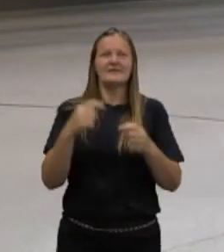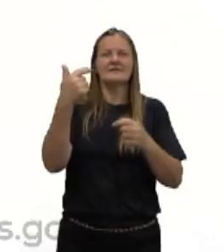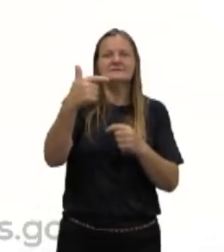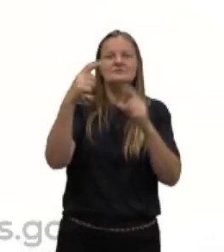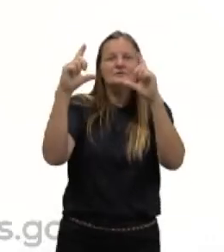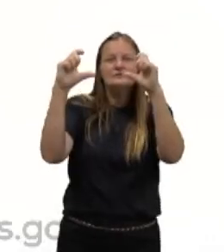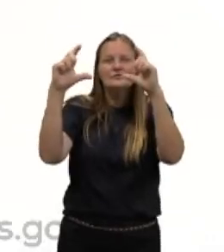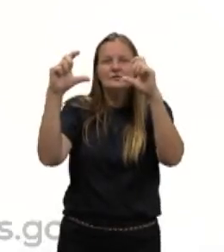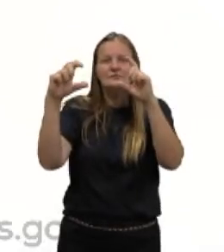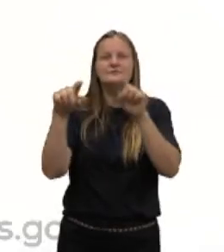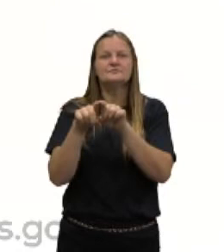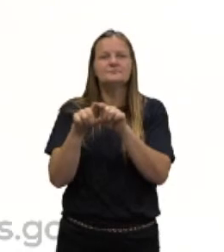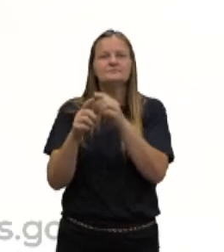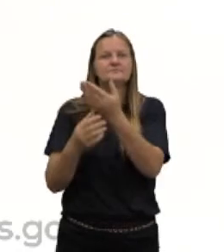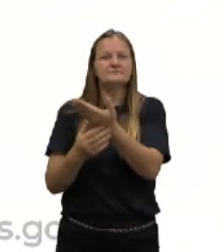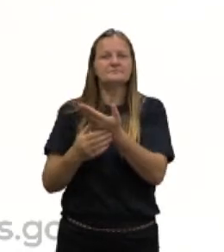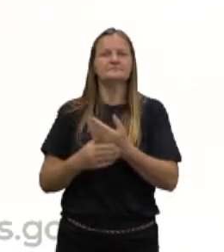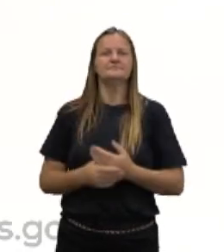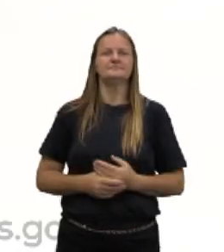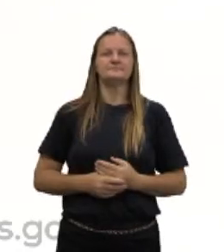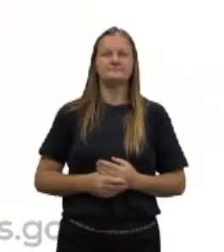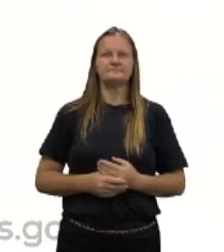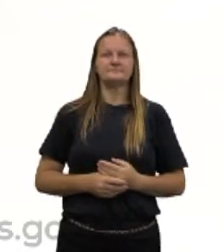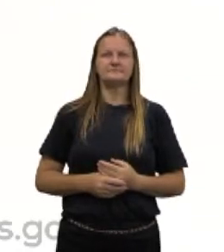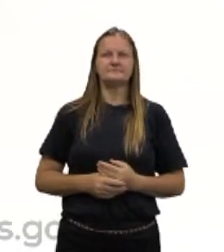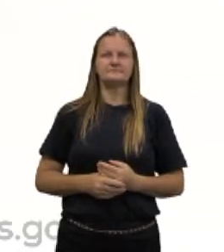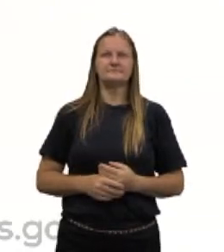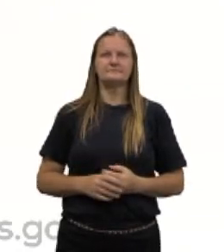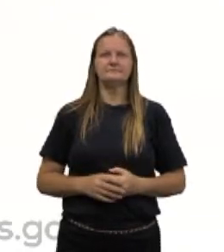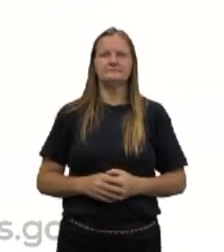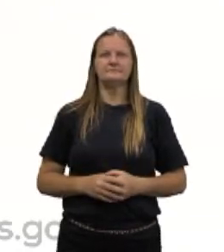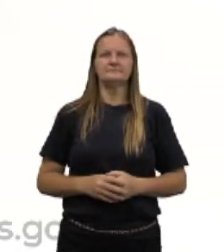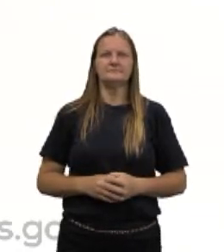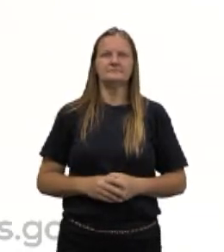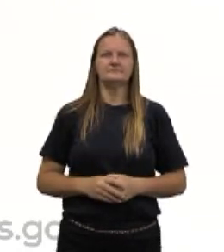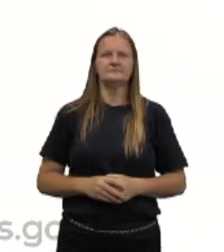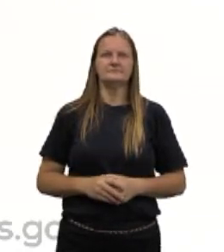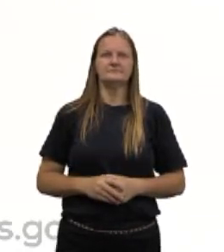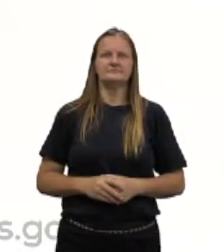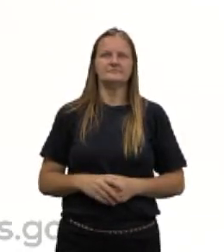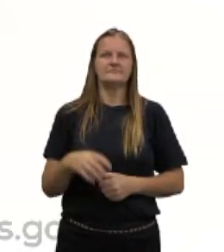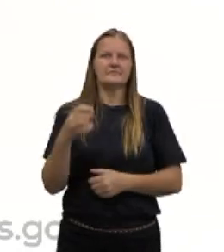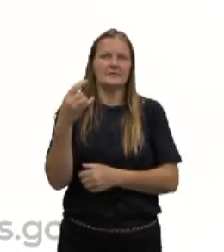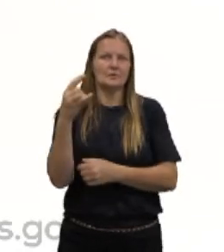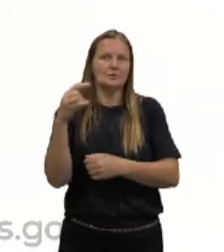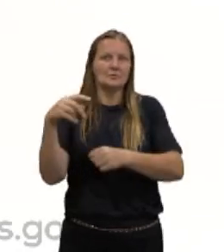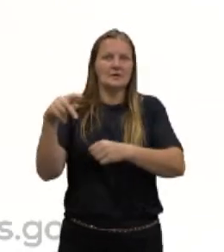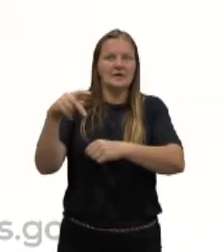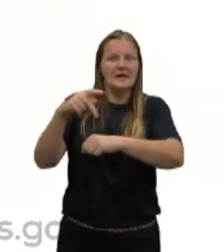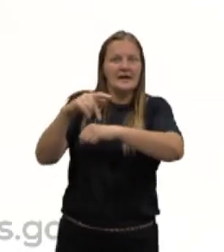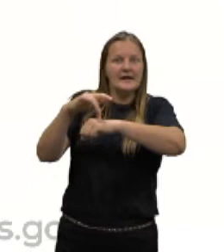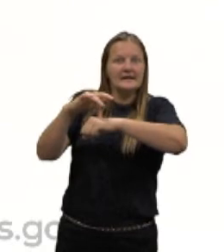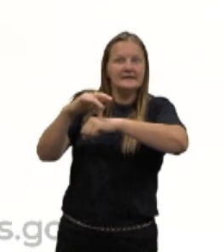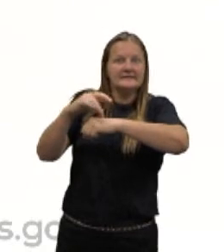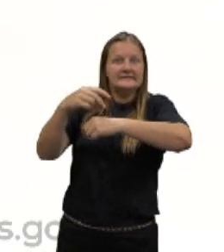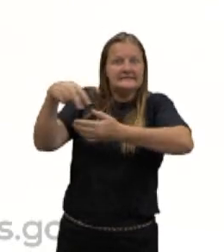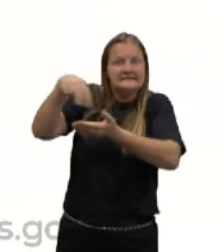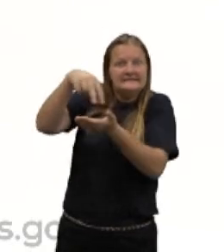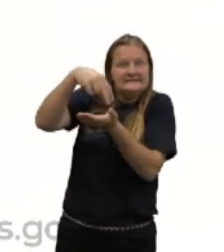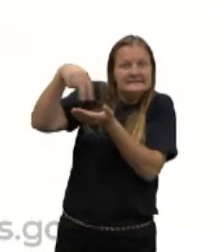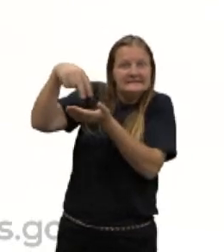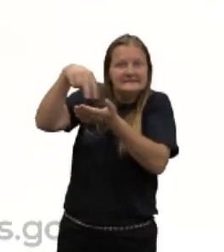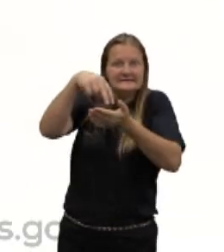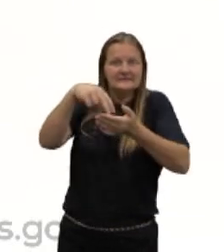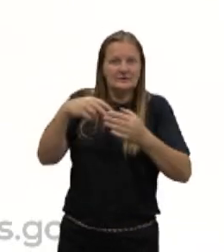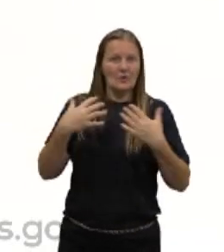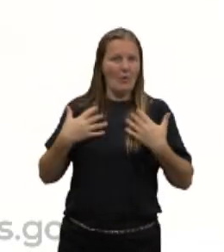segunda, porém, ali que está escrito Pina Bausch, mas é a última aqui das dançarinas, a de baixo. Todas estão